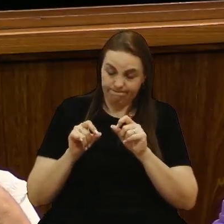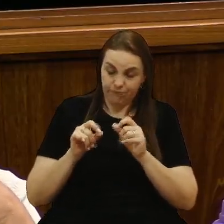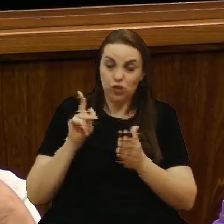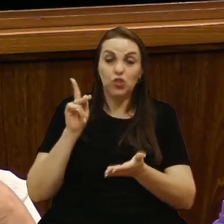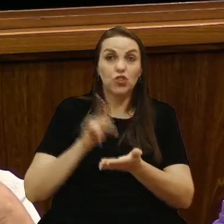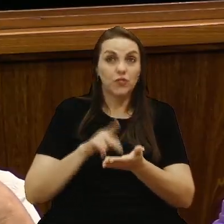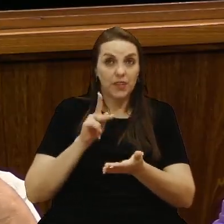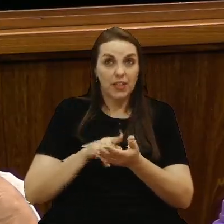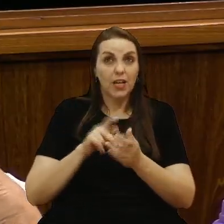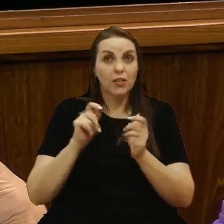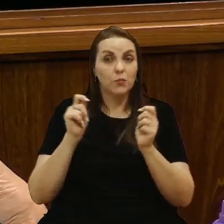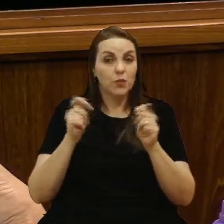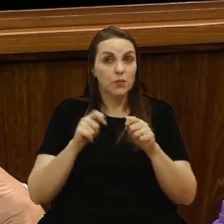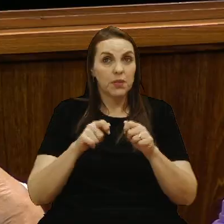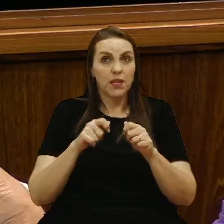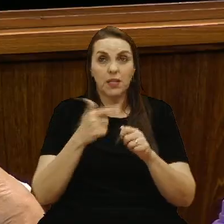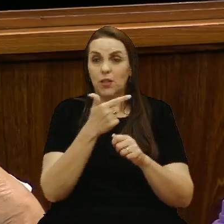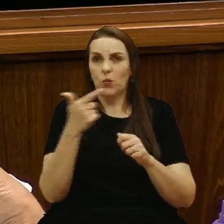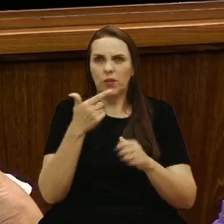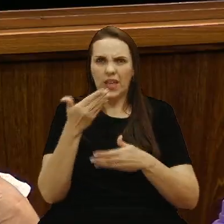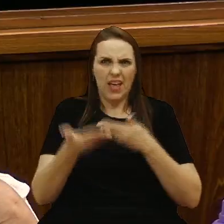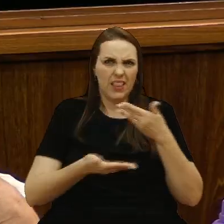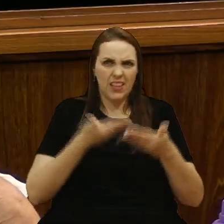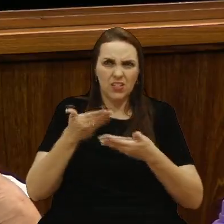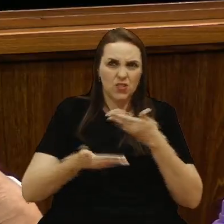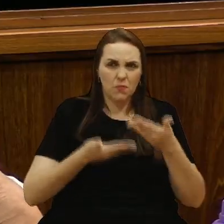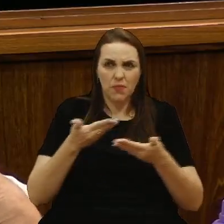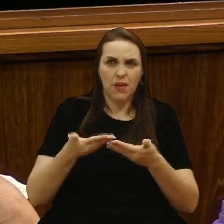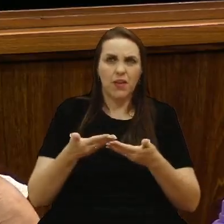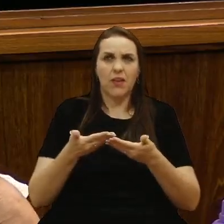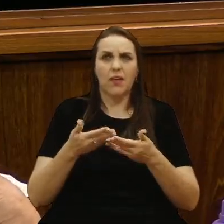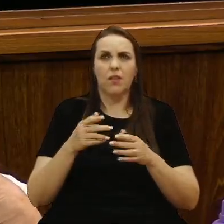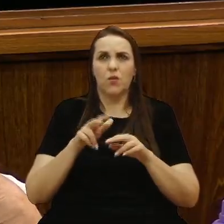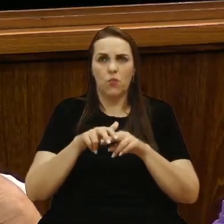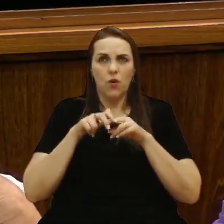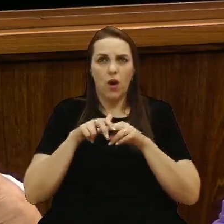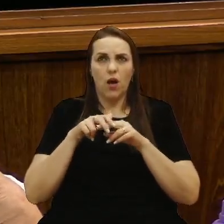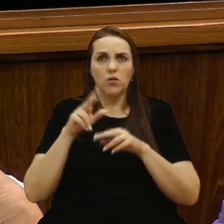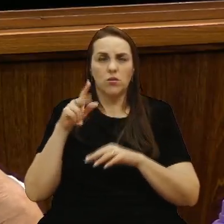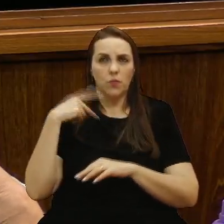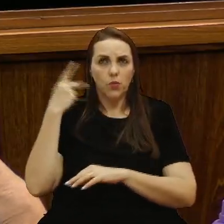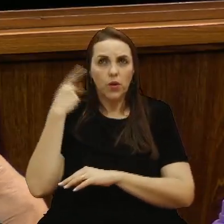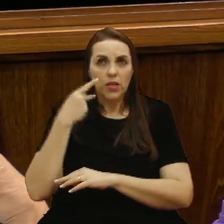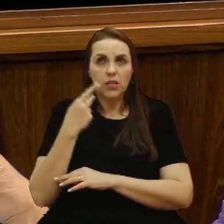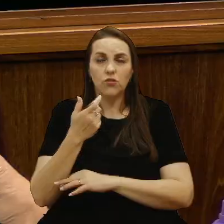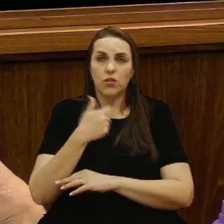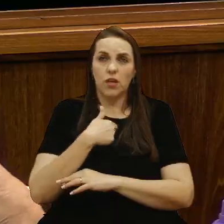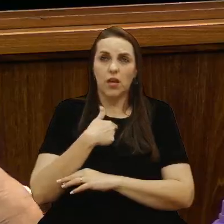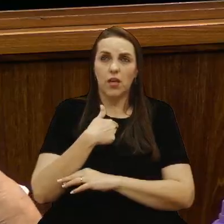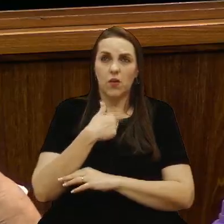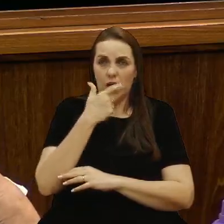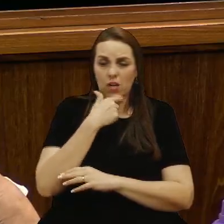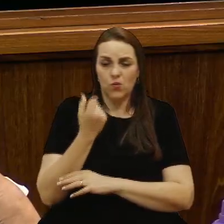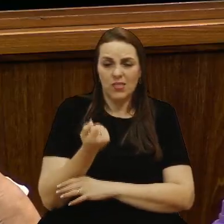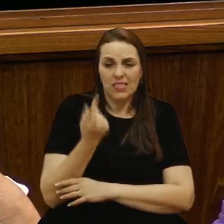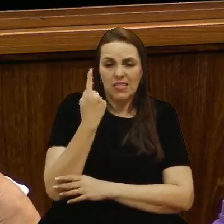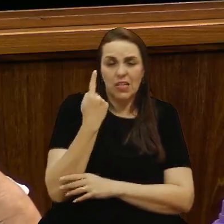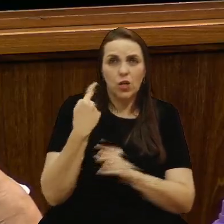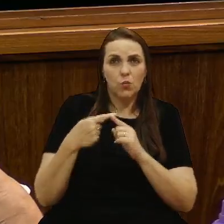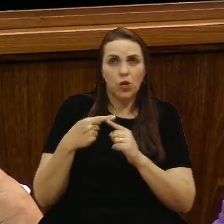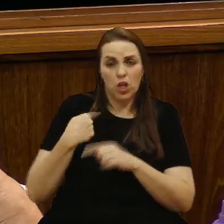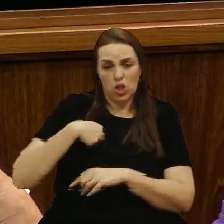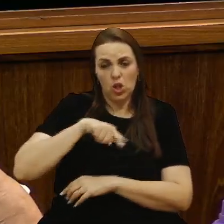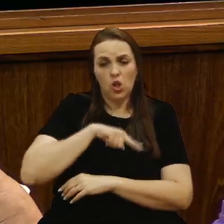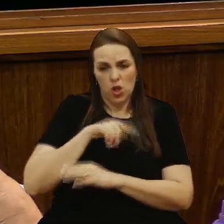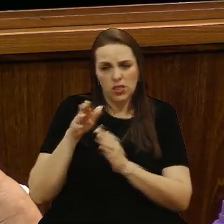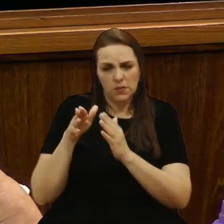algum não atendimento por questão política, não sei, me causa estranheza. Porque a gente